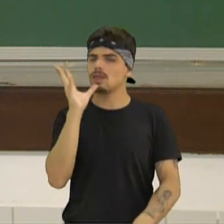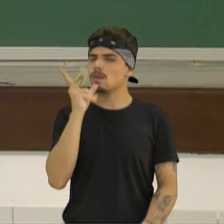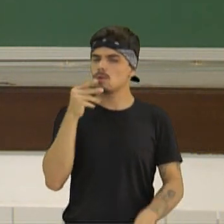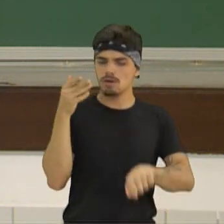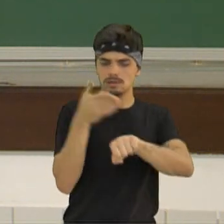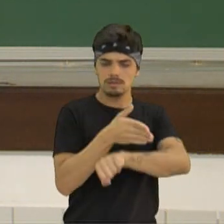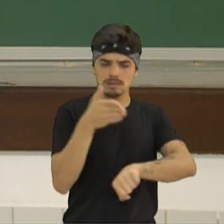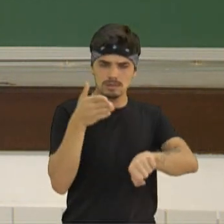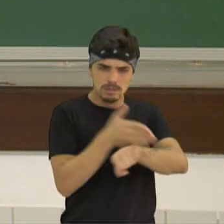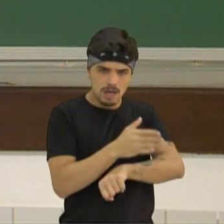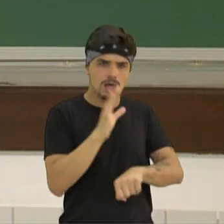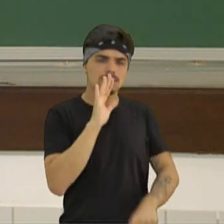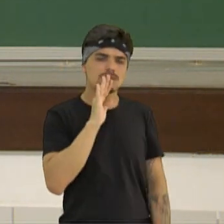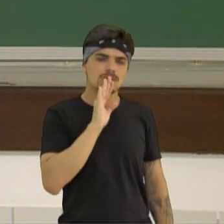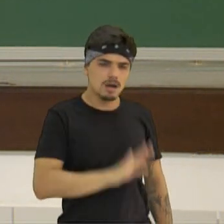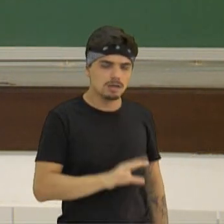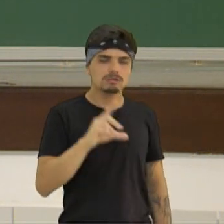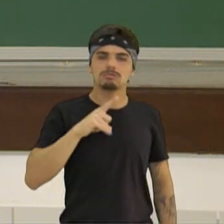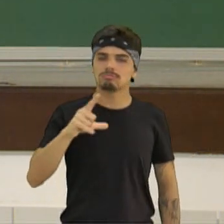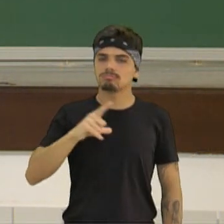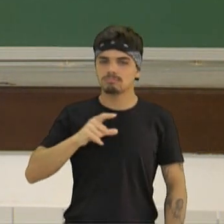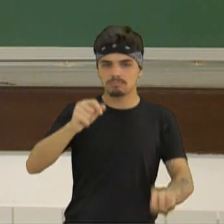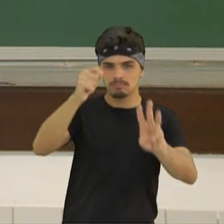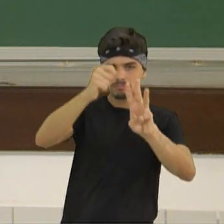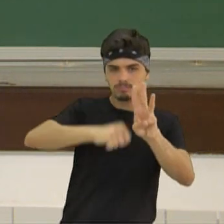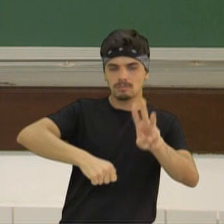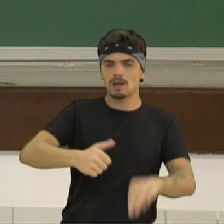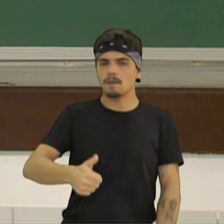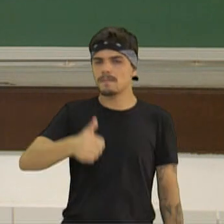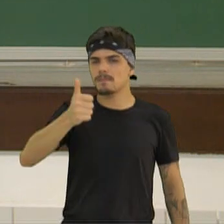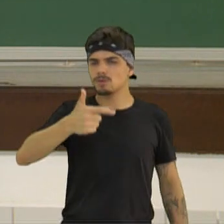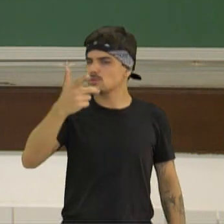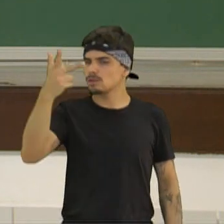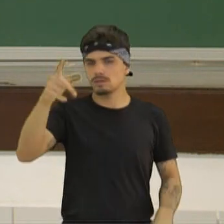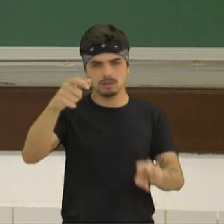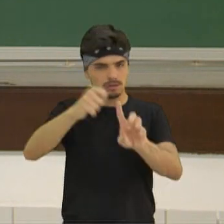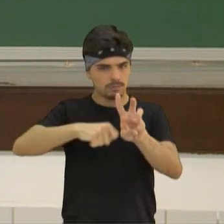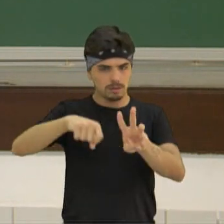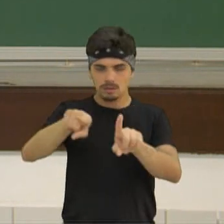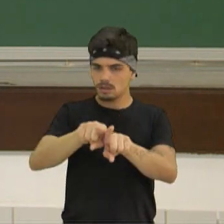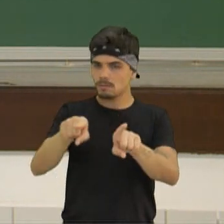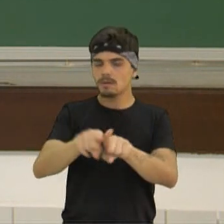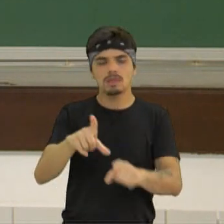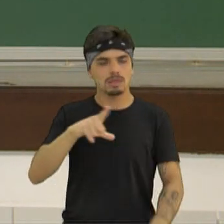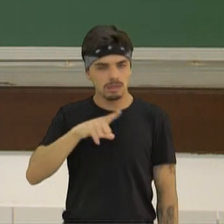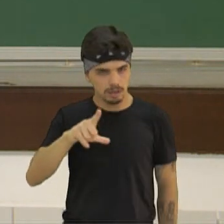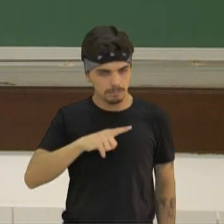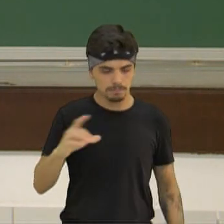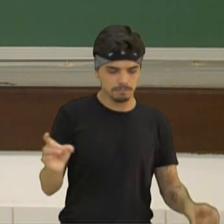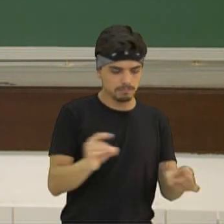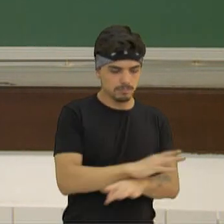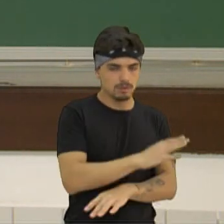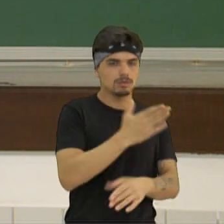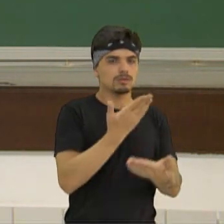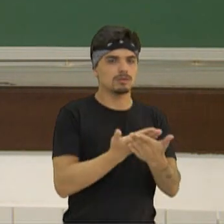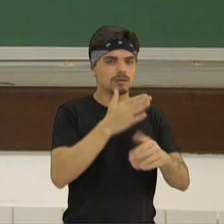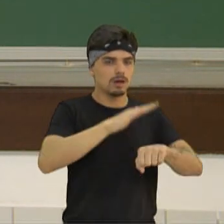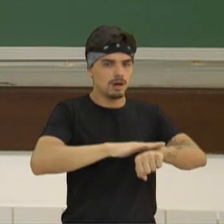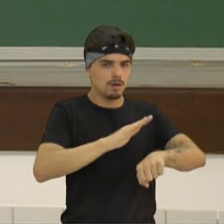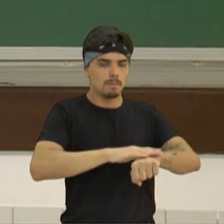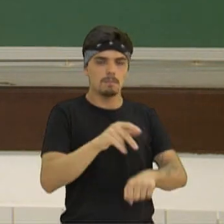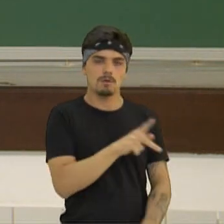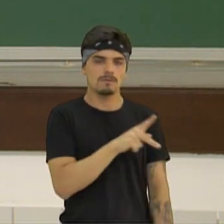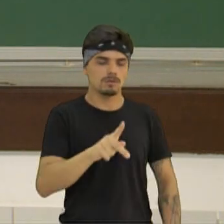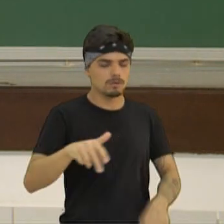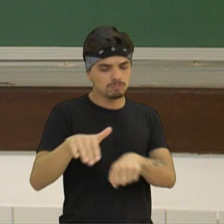tem projeto Se Liga para o primeiro trimestre, para o segundo, agora vem para o terceiro. Quer dizer, terminou o prazo ali do professor, vai lá, conversa com